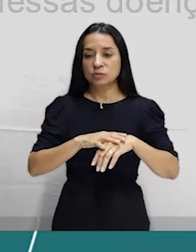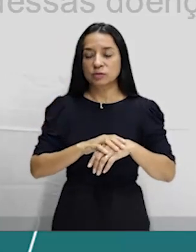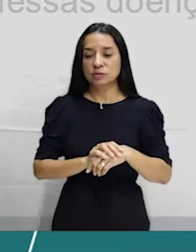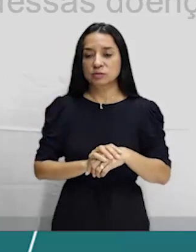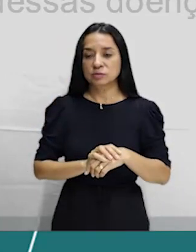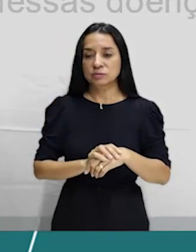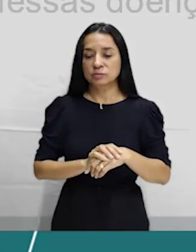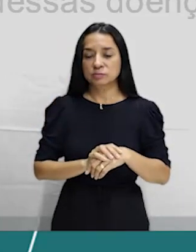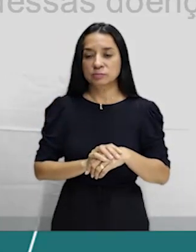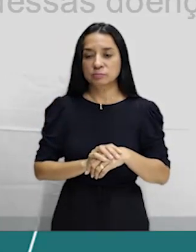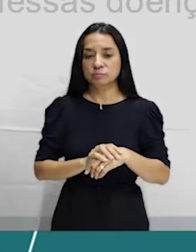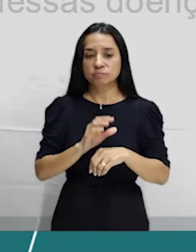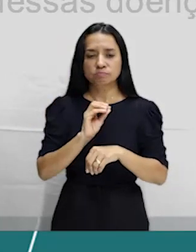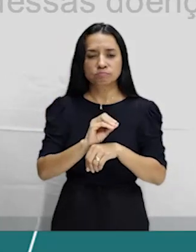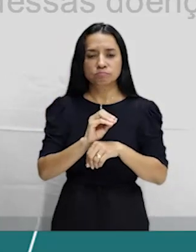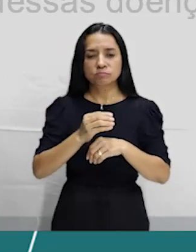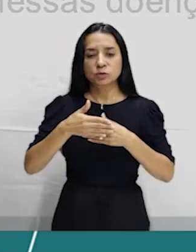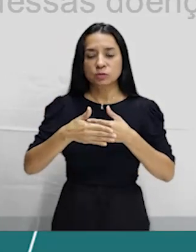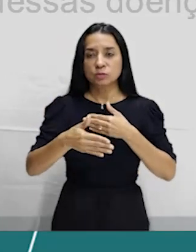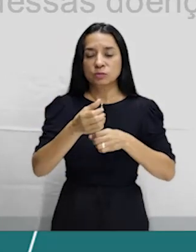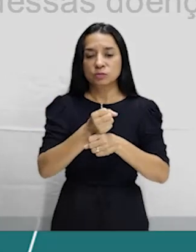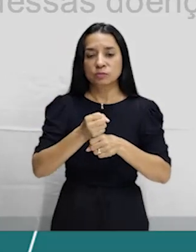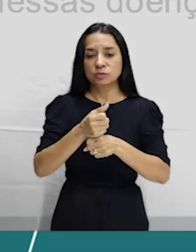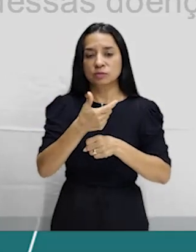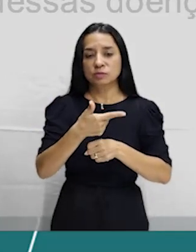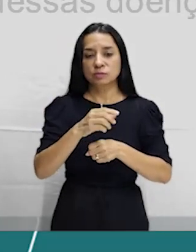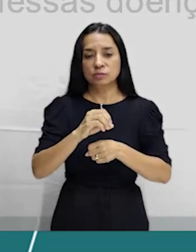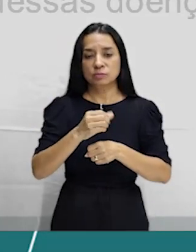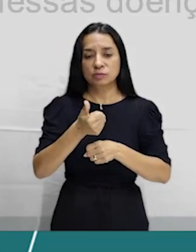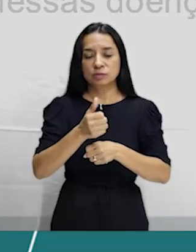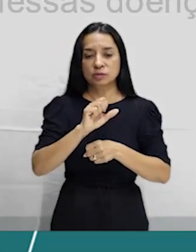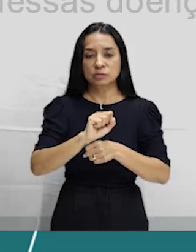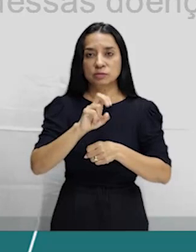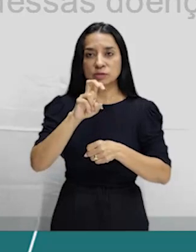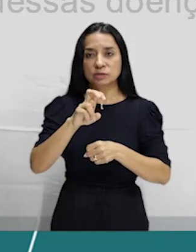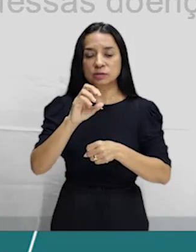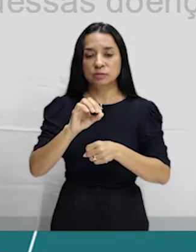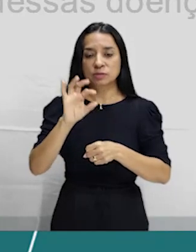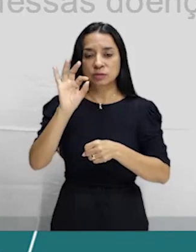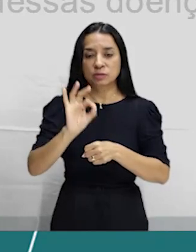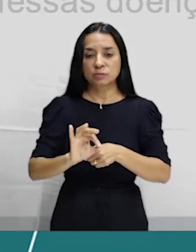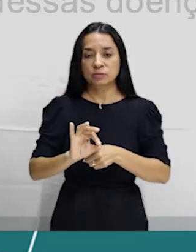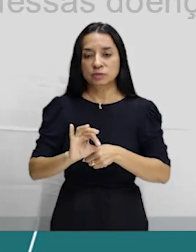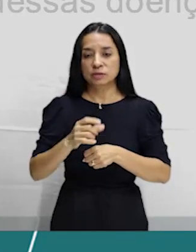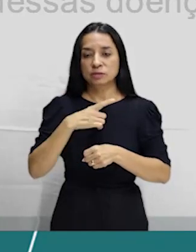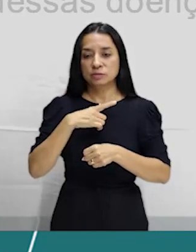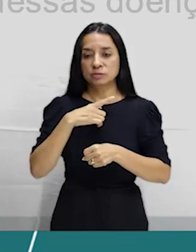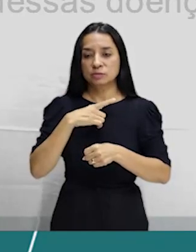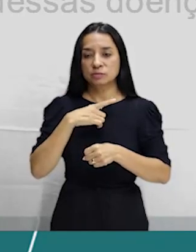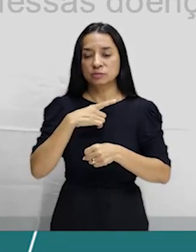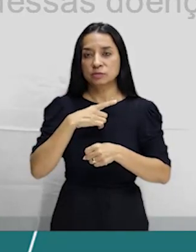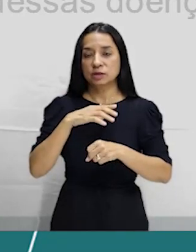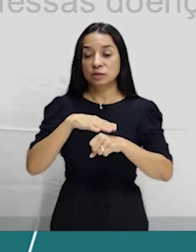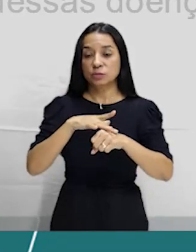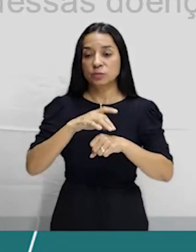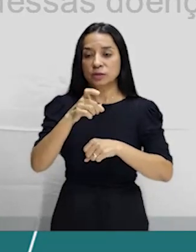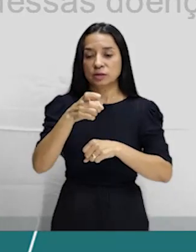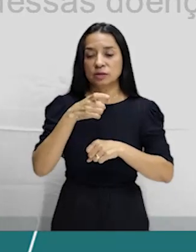ano de 2018, 50% deles foram afetados pela doença X,